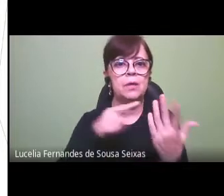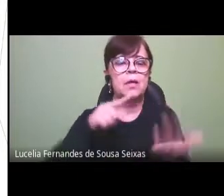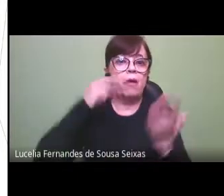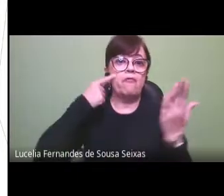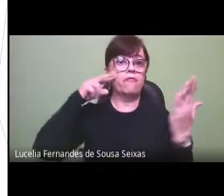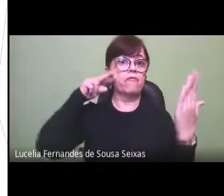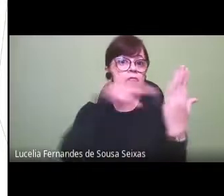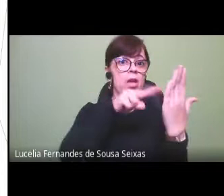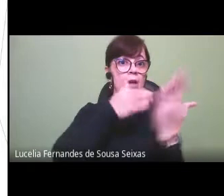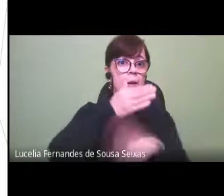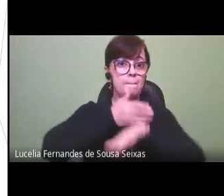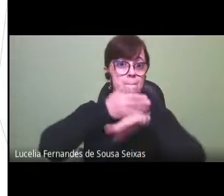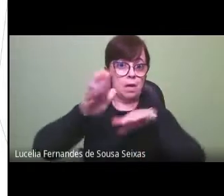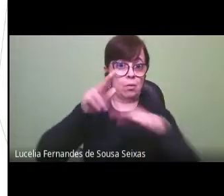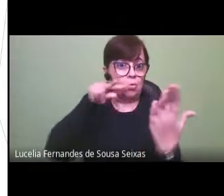mão.